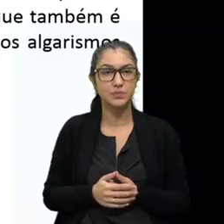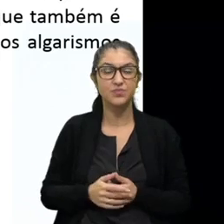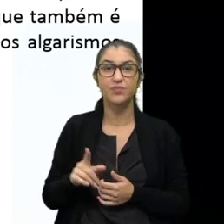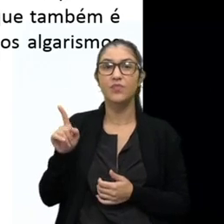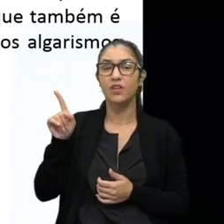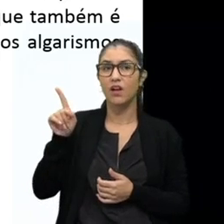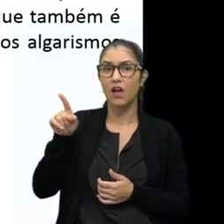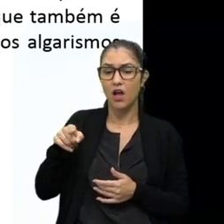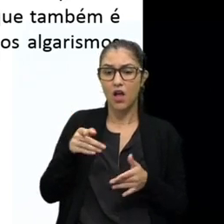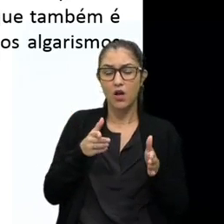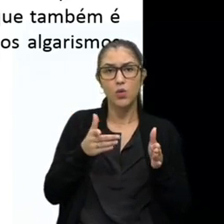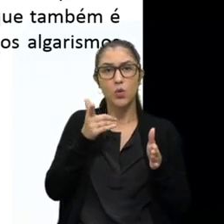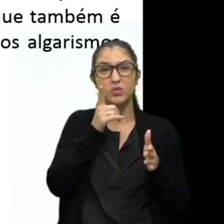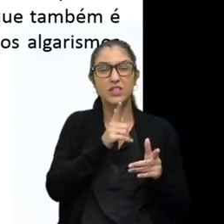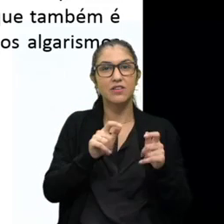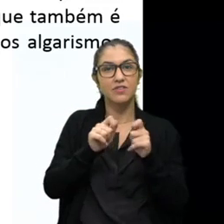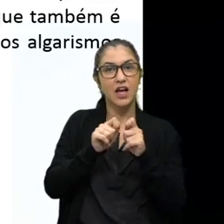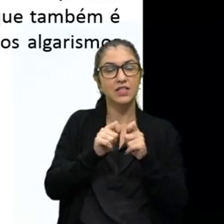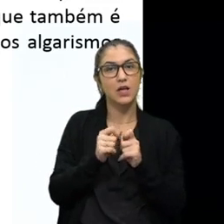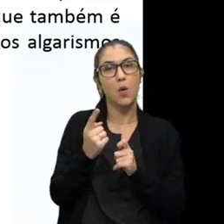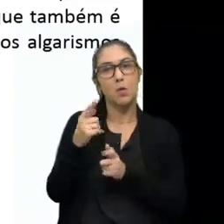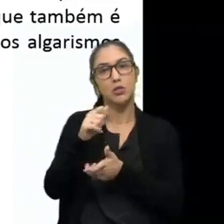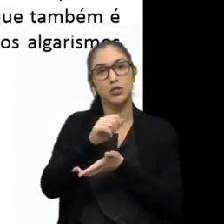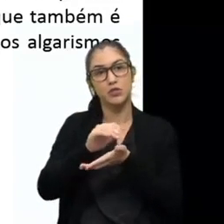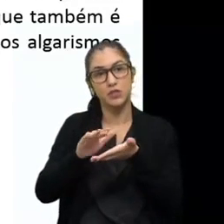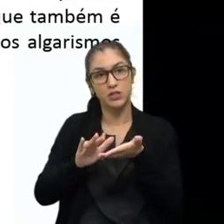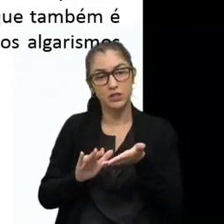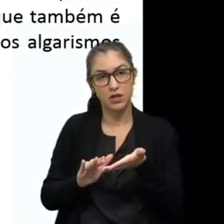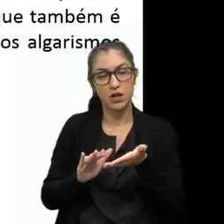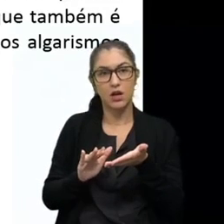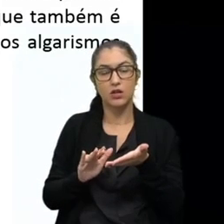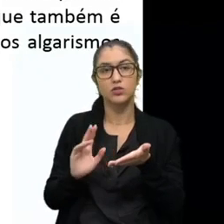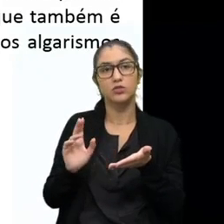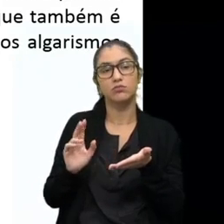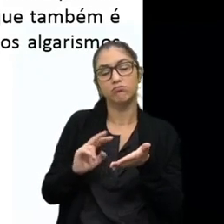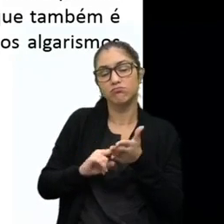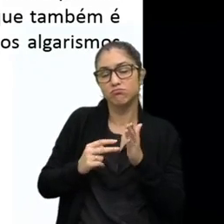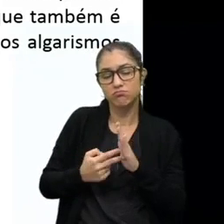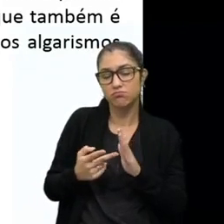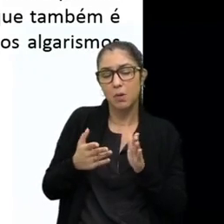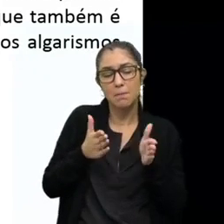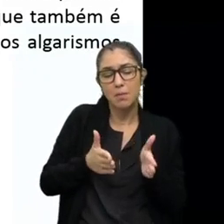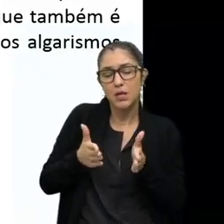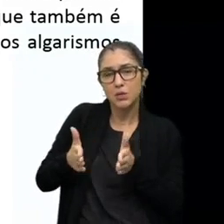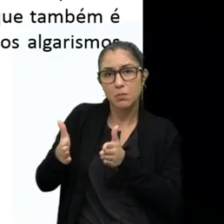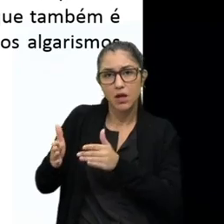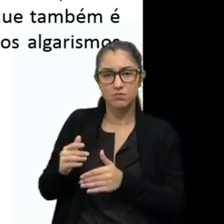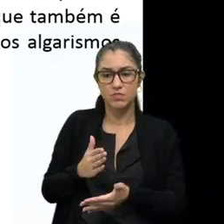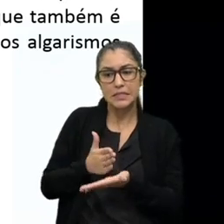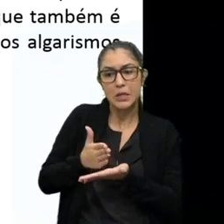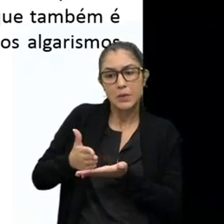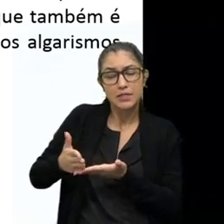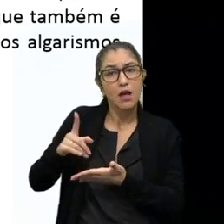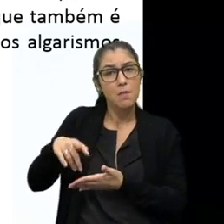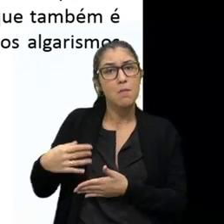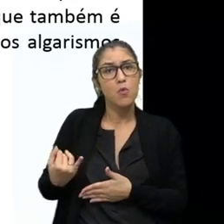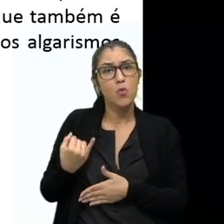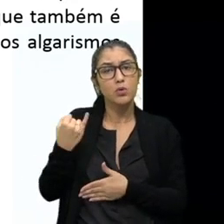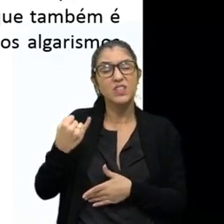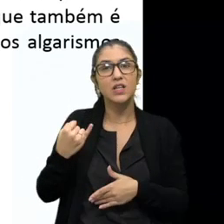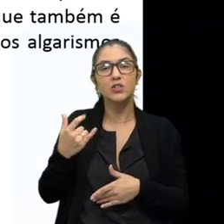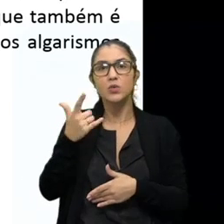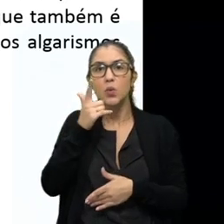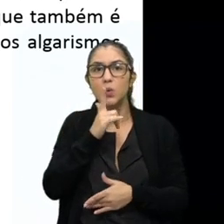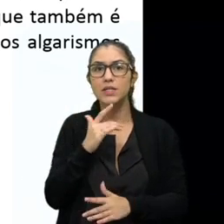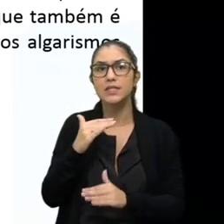É a ordem para a realização de uma atividade, ou seja, o passo a passo. A sequenciação é importante para que